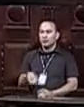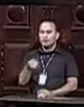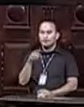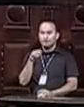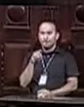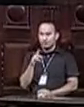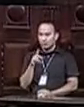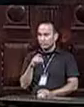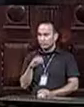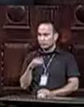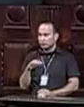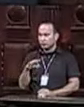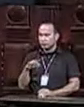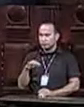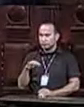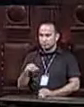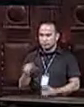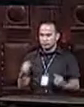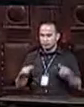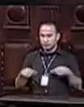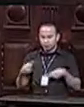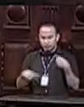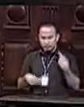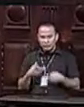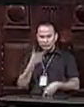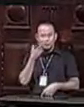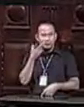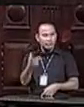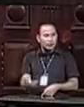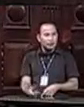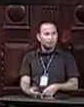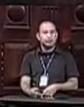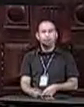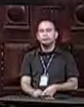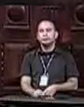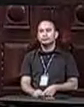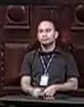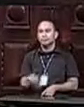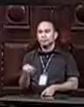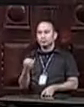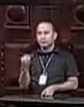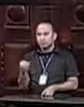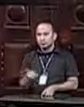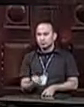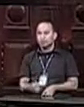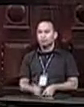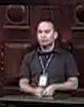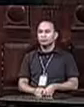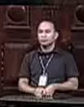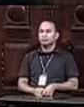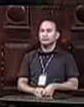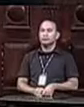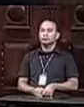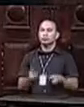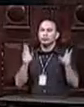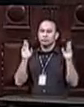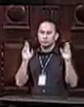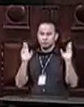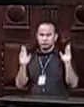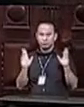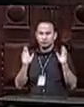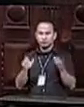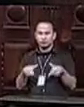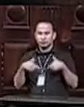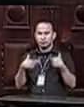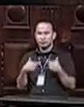política. Portanto, considero a audiência muito positiva, muito conclusiva em relação à posição que a